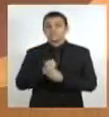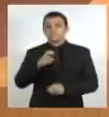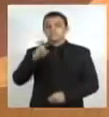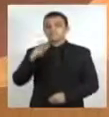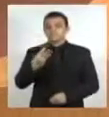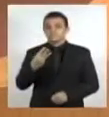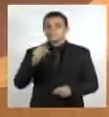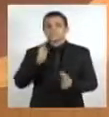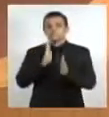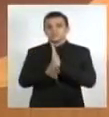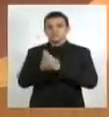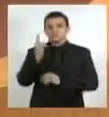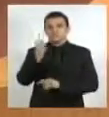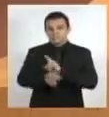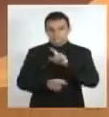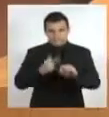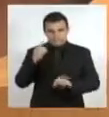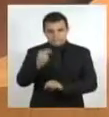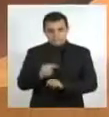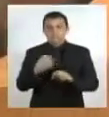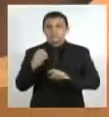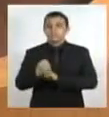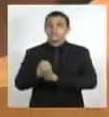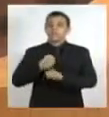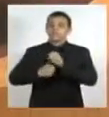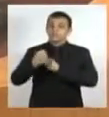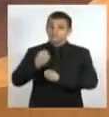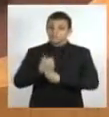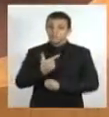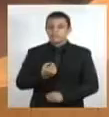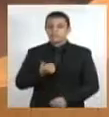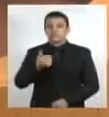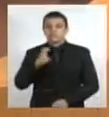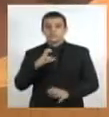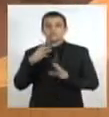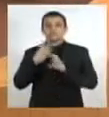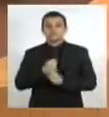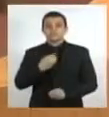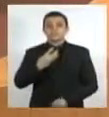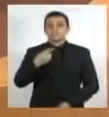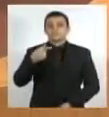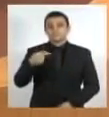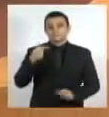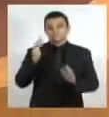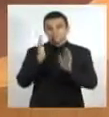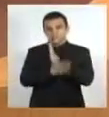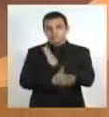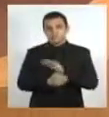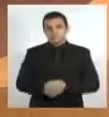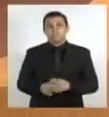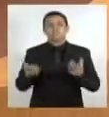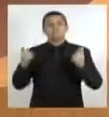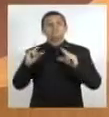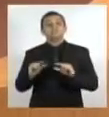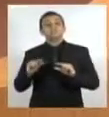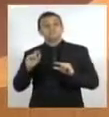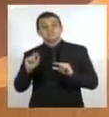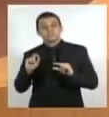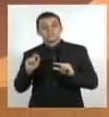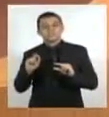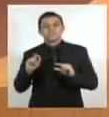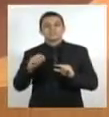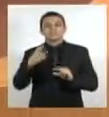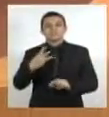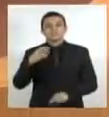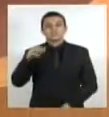de 2015, 37 fugas. Uma redução de 30% no estado do Maranhão. E